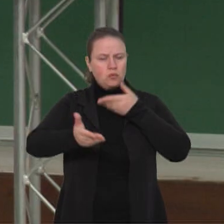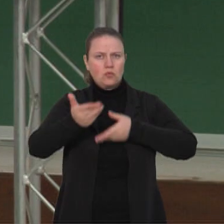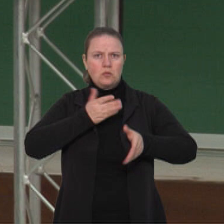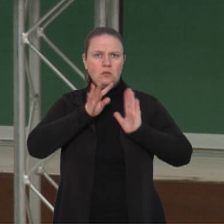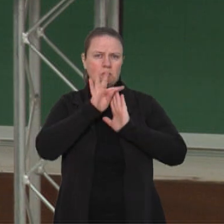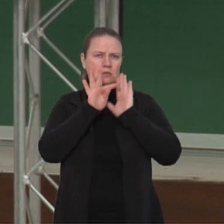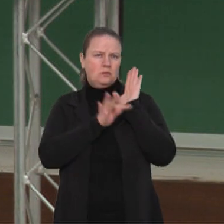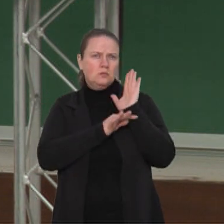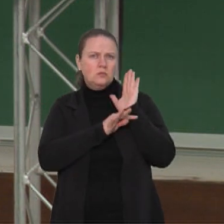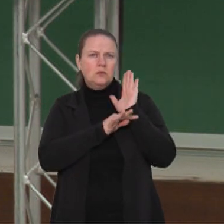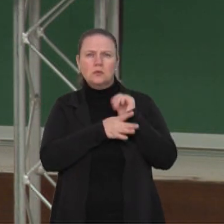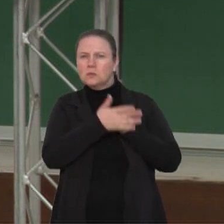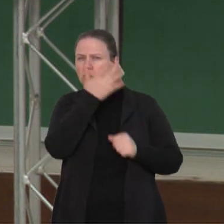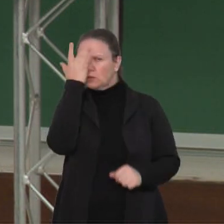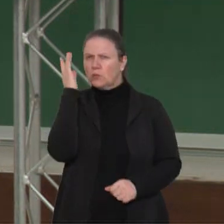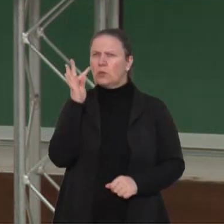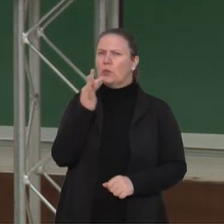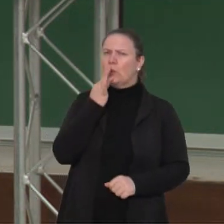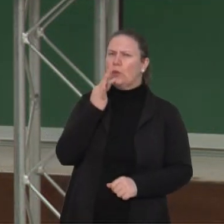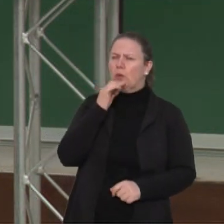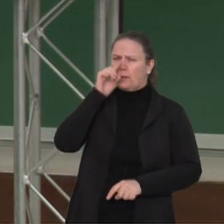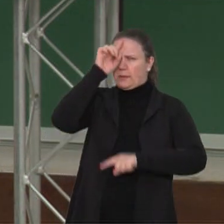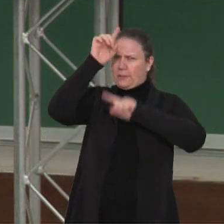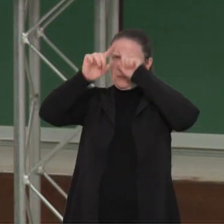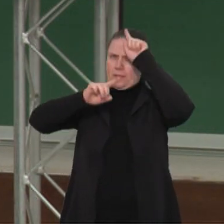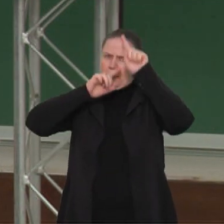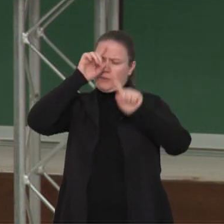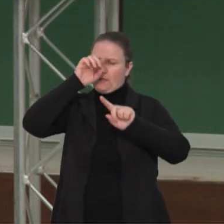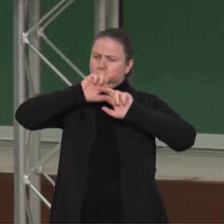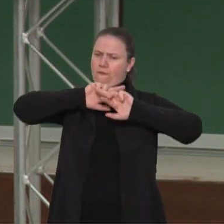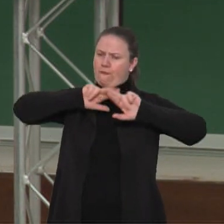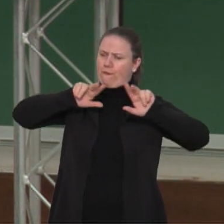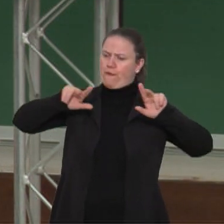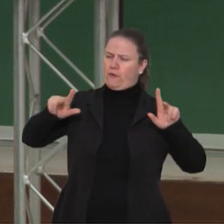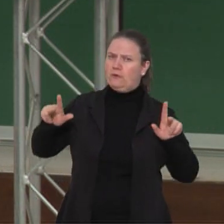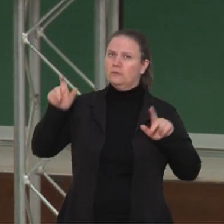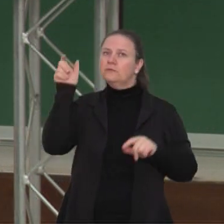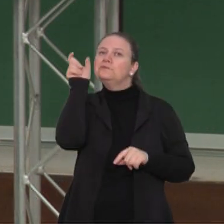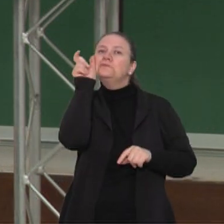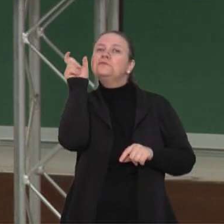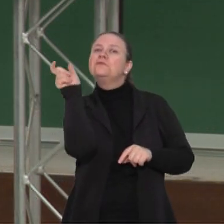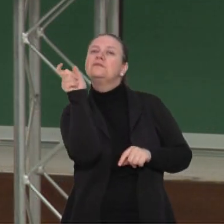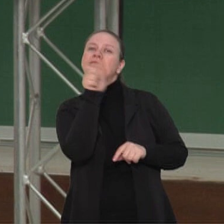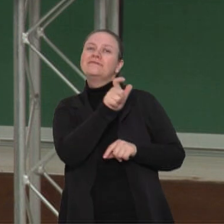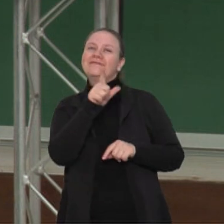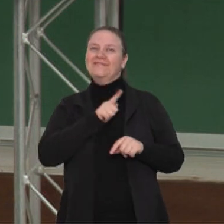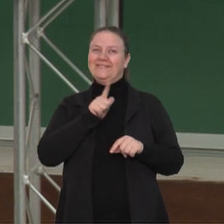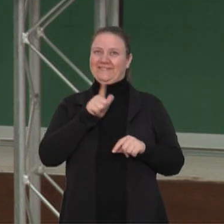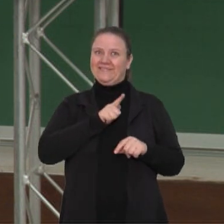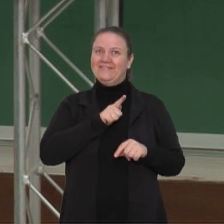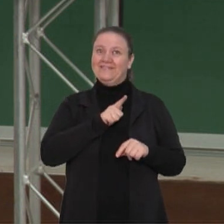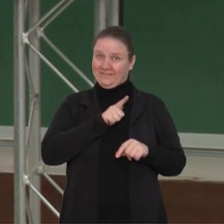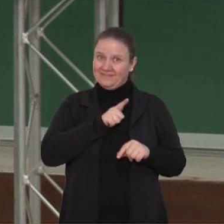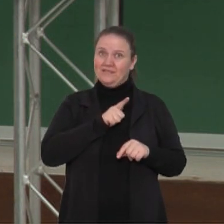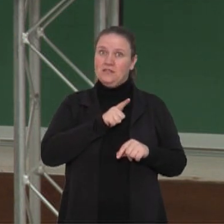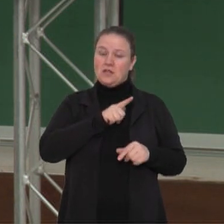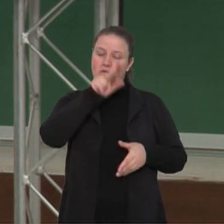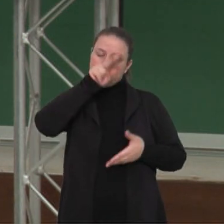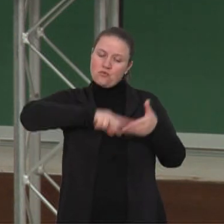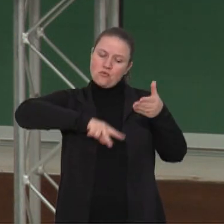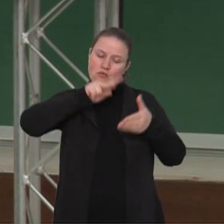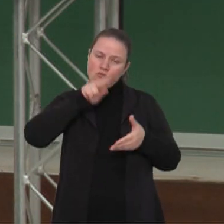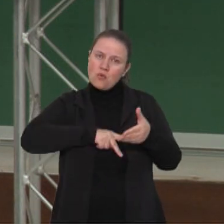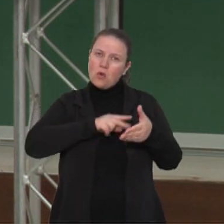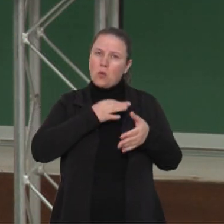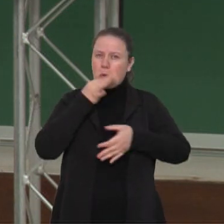que as pessoas conheçam as suas ideias, né? Isso é interessante também, para que elas leiam o que você escreveu, dê